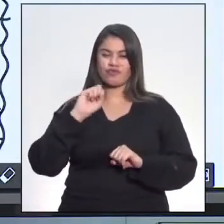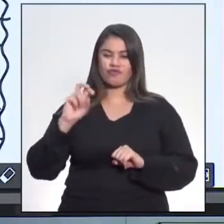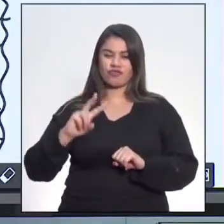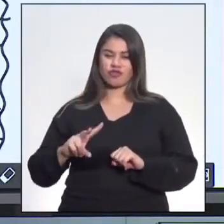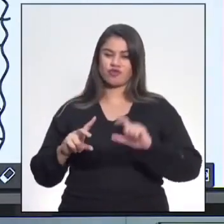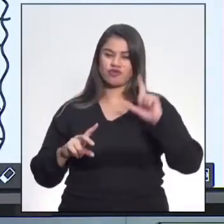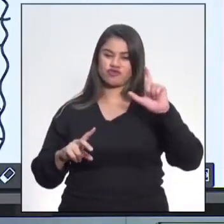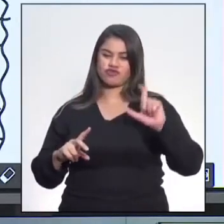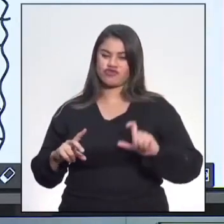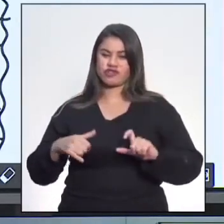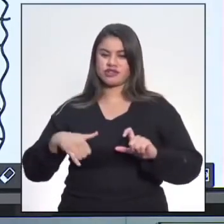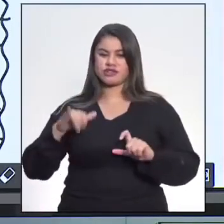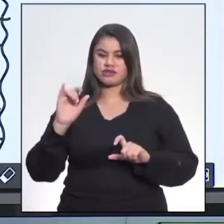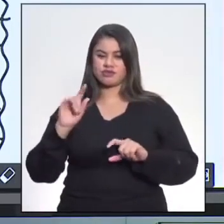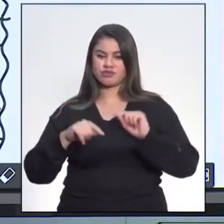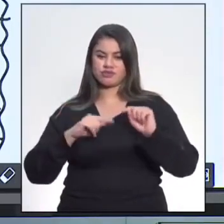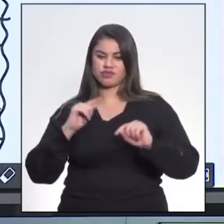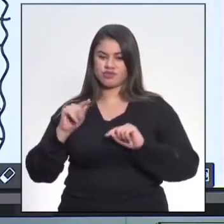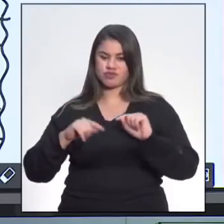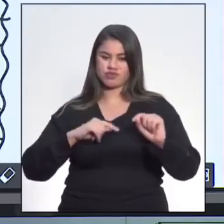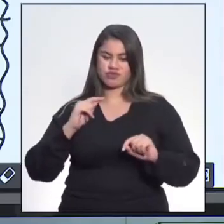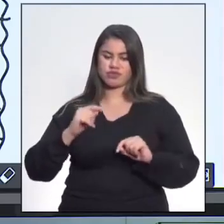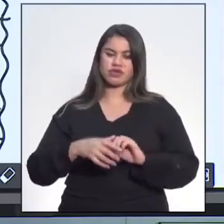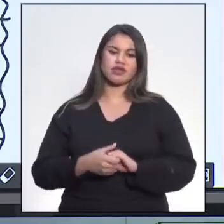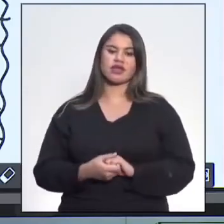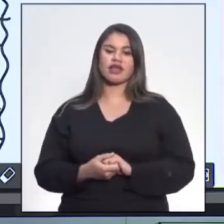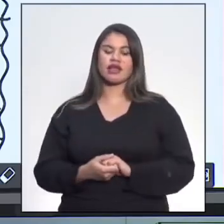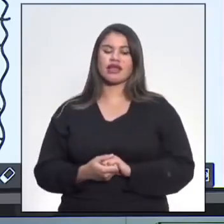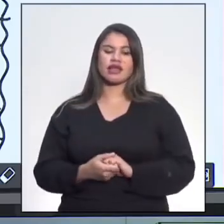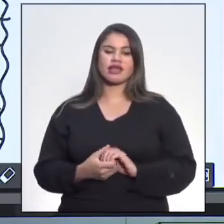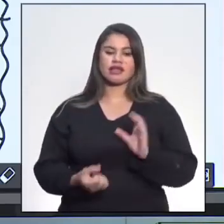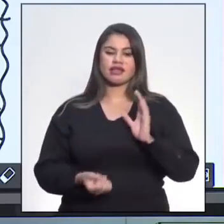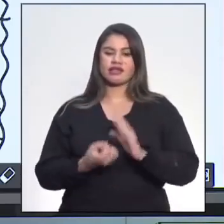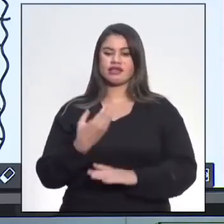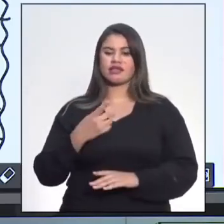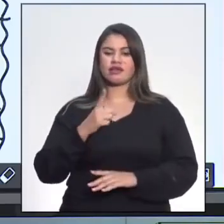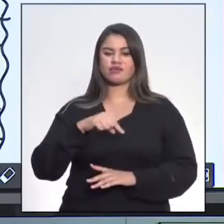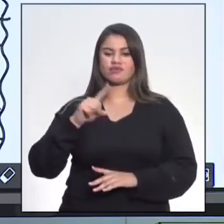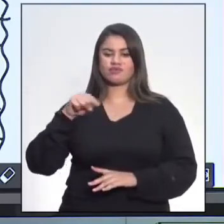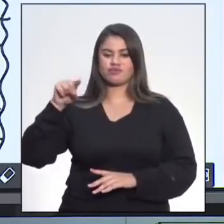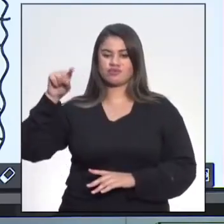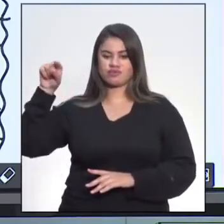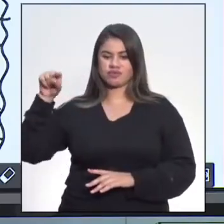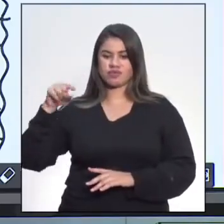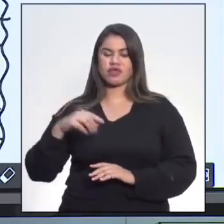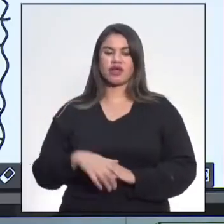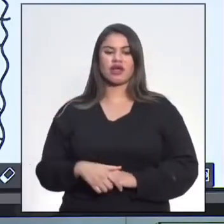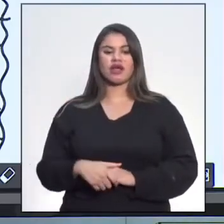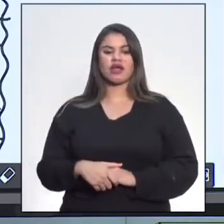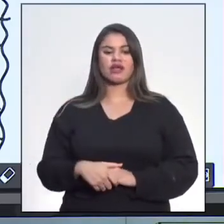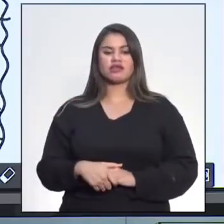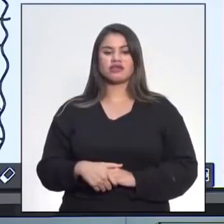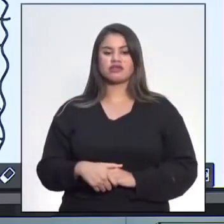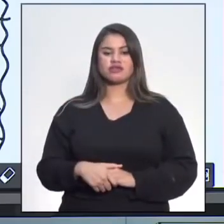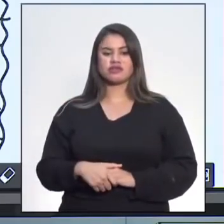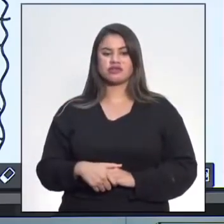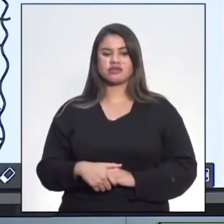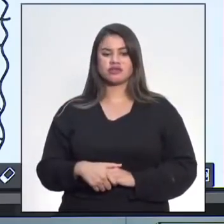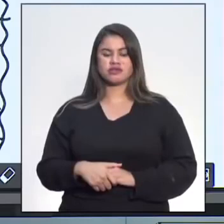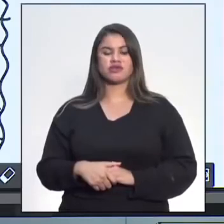do x e o valor do y, ou seja, esses pares, e montar um gráfico, tá bom? Lembrando que isso vai dar uma reta. Então, eu vou fazer o eixo